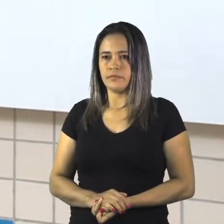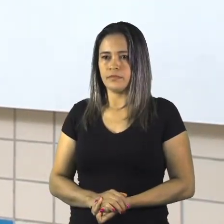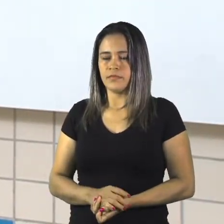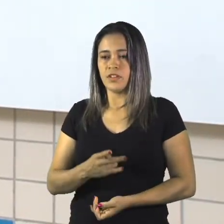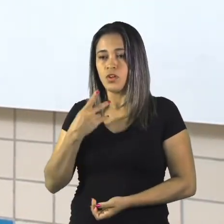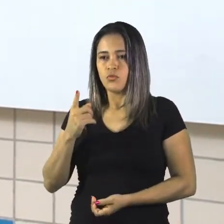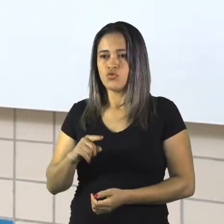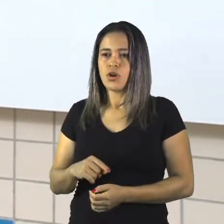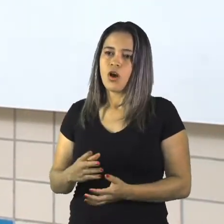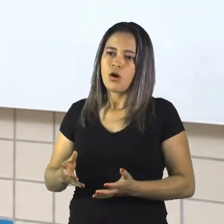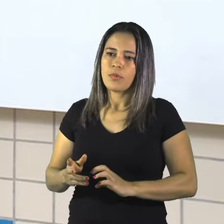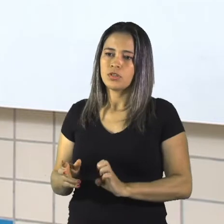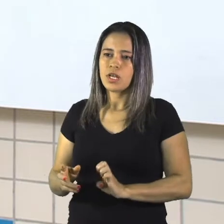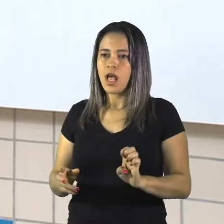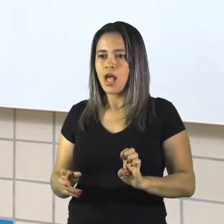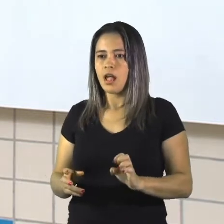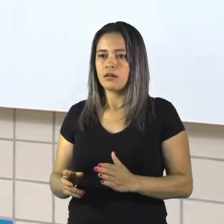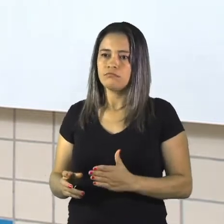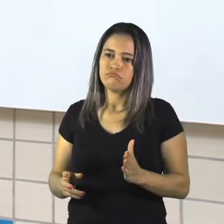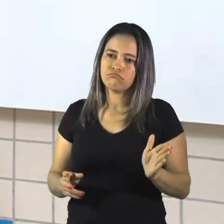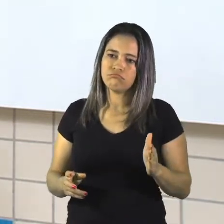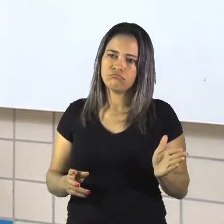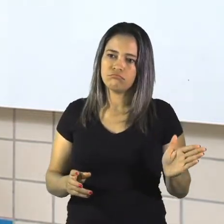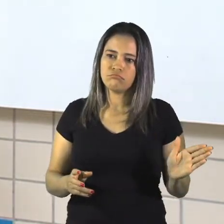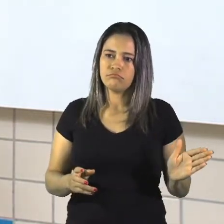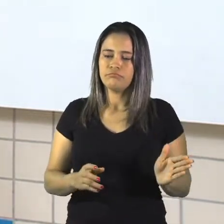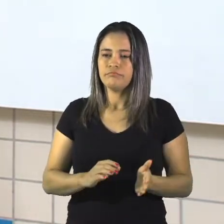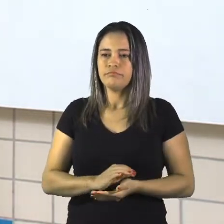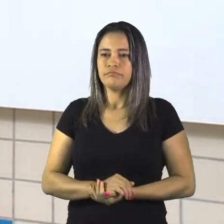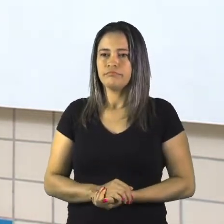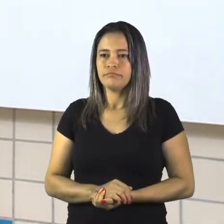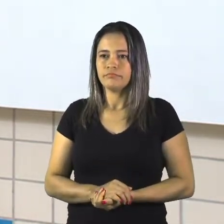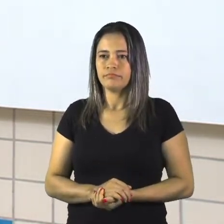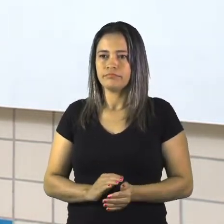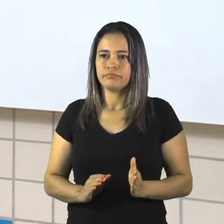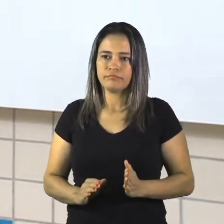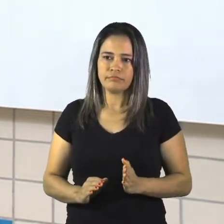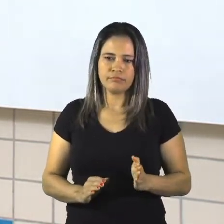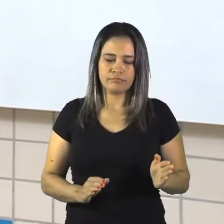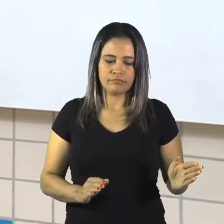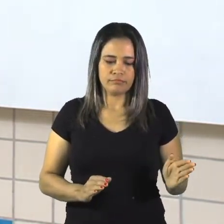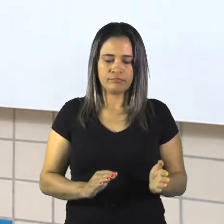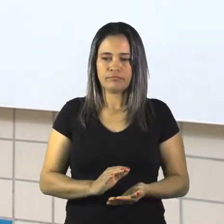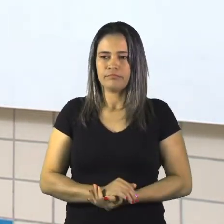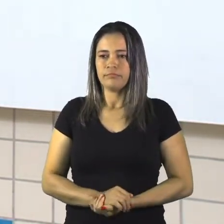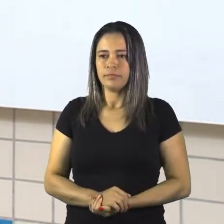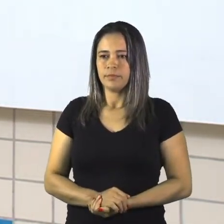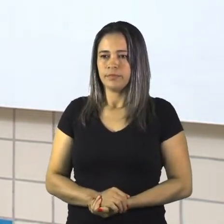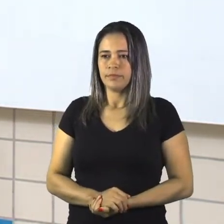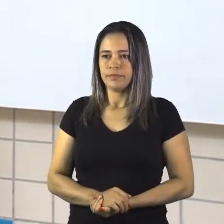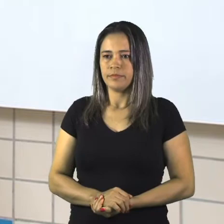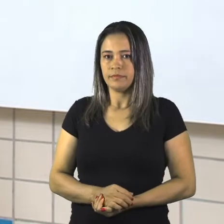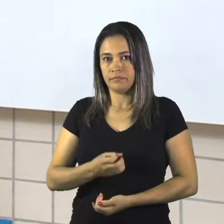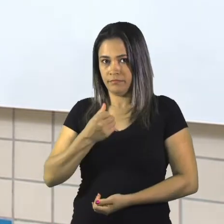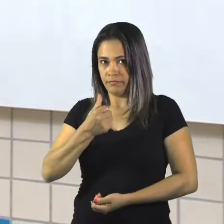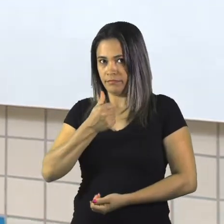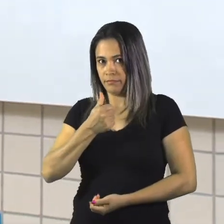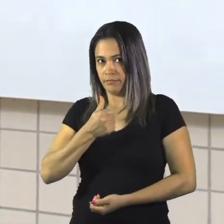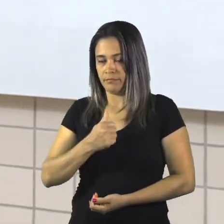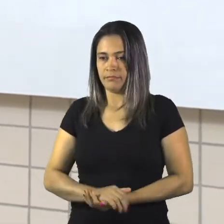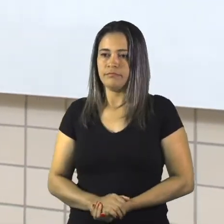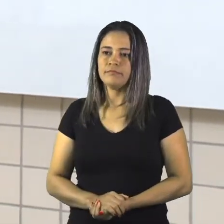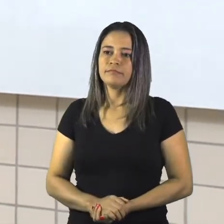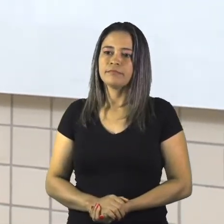Todo mundo virando para a esquerda. Aí a gente vai na outra direção, beleza? Então